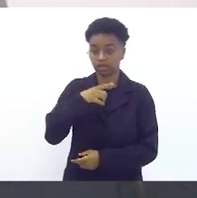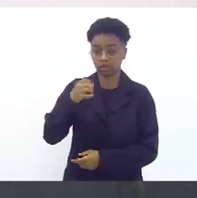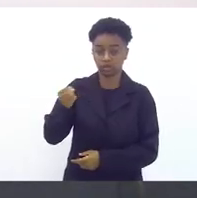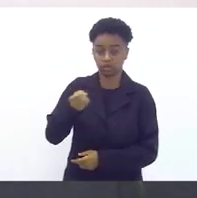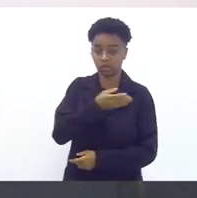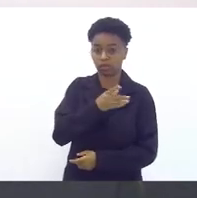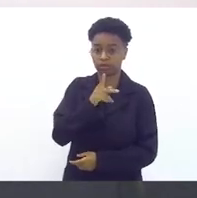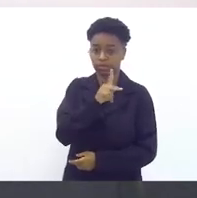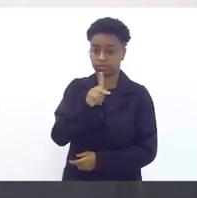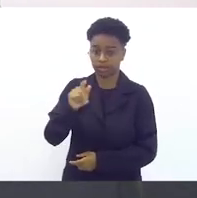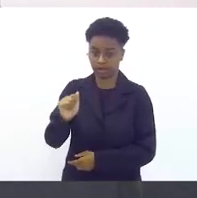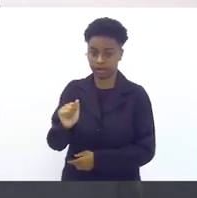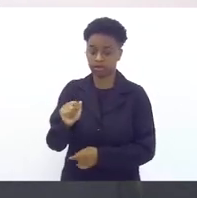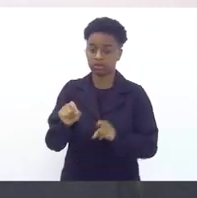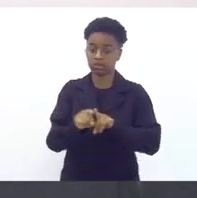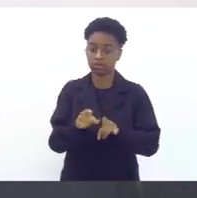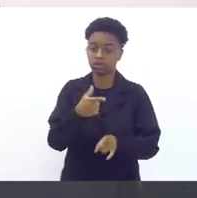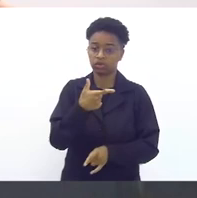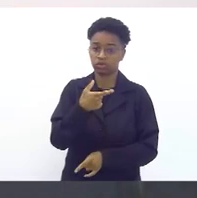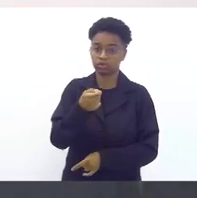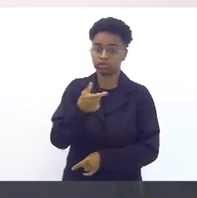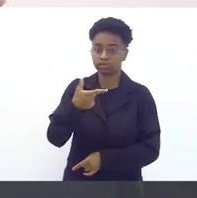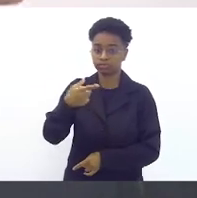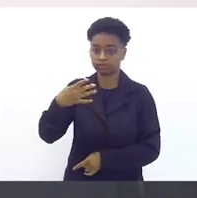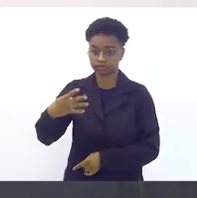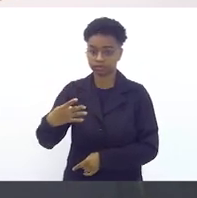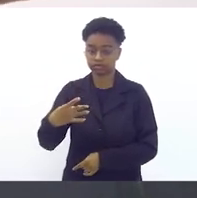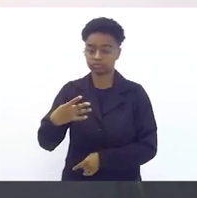PPA, em 2024